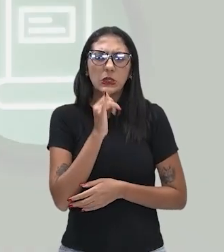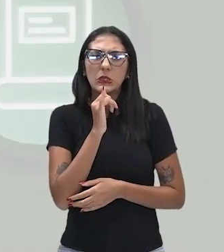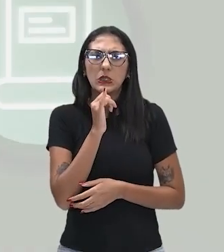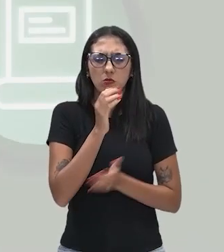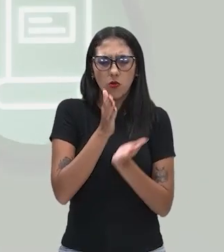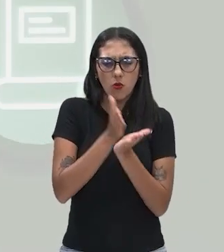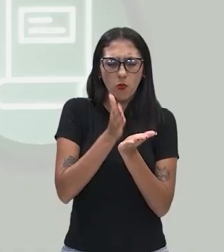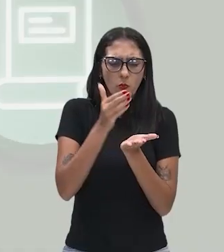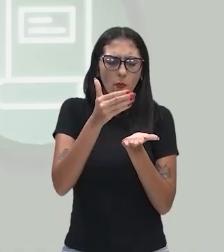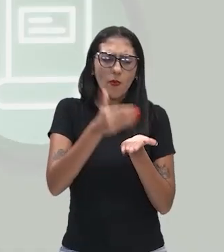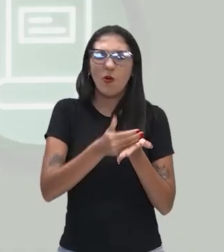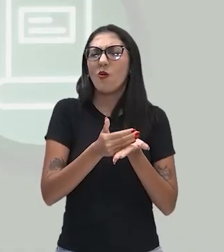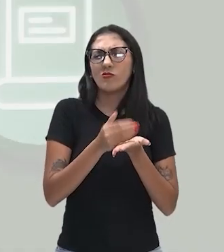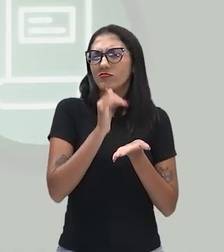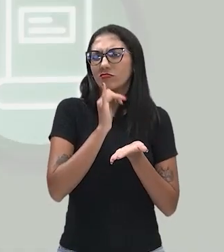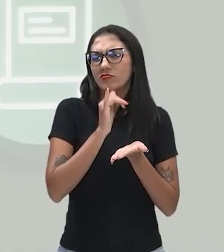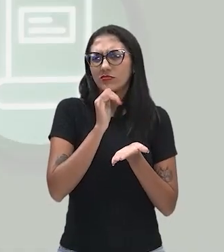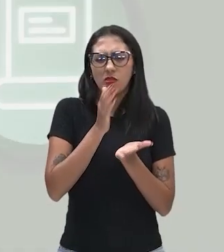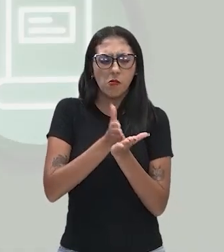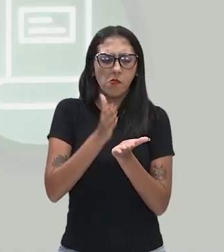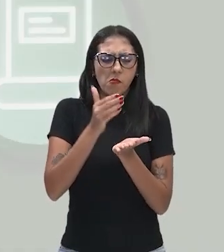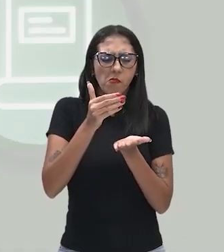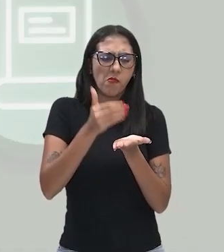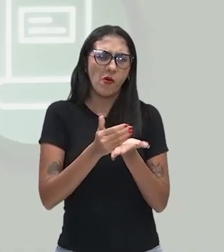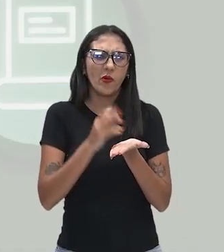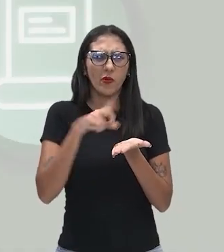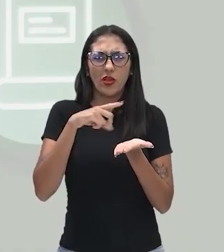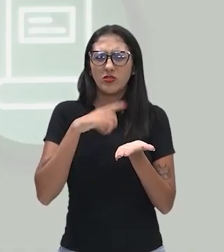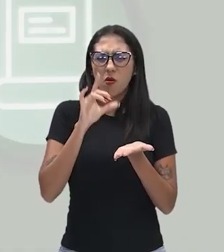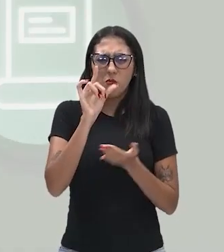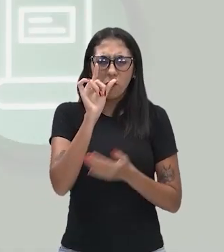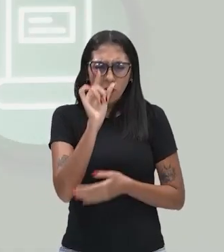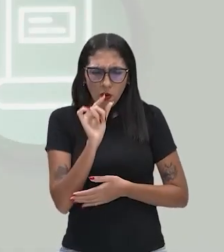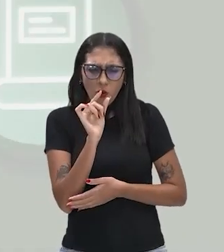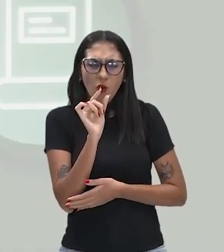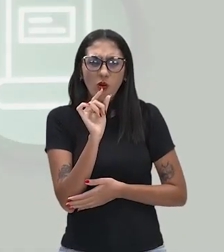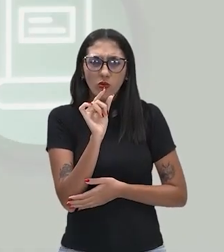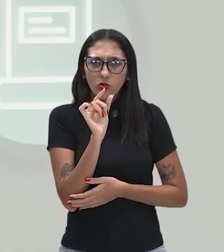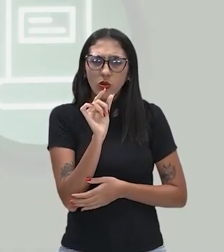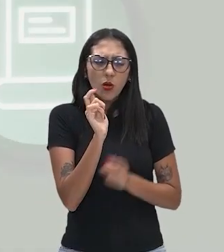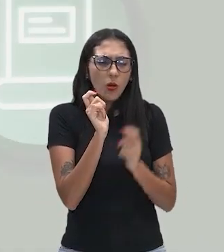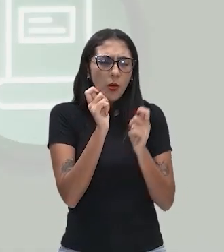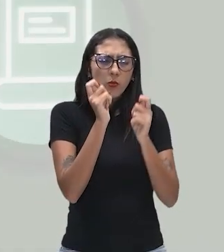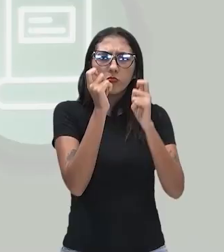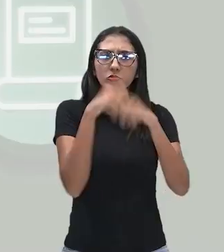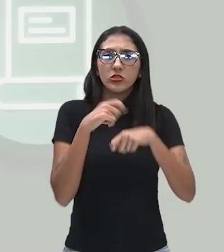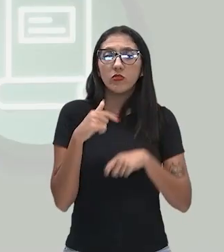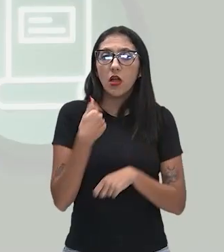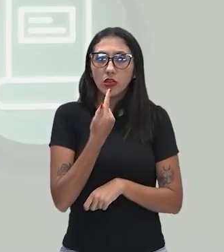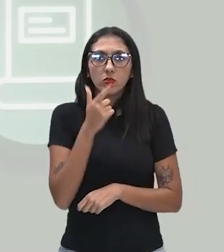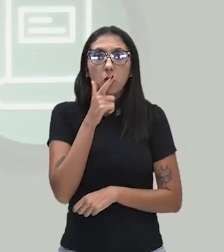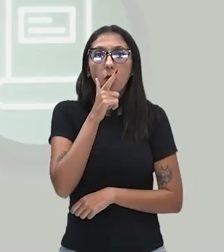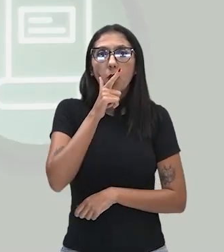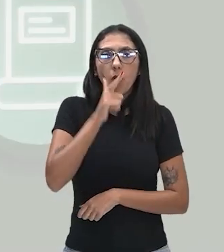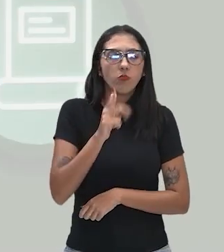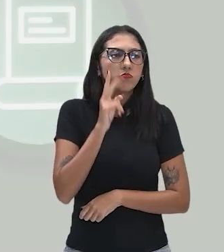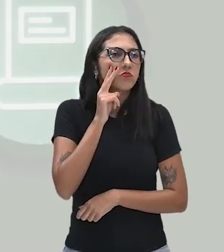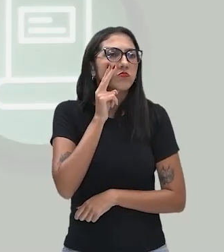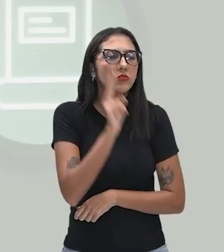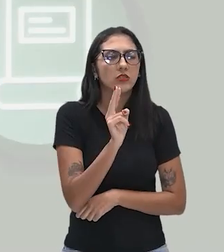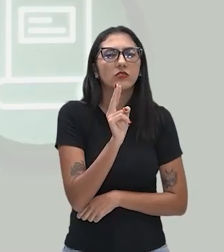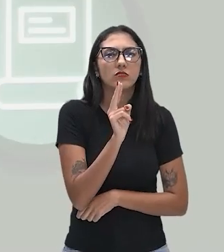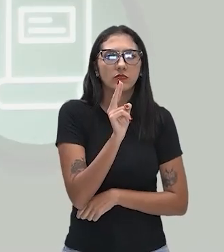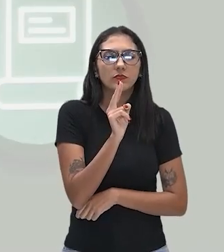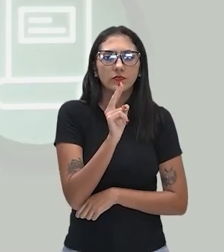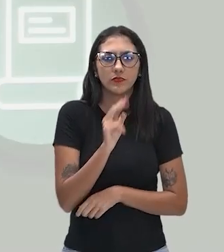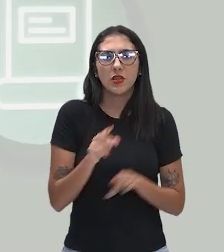fatia desse bolo é aquilo que nós chamamos de luz visível, que é aquilo que a gente consegue ver. No entanto, existem